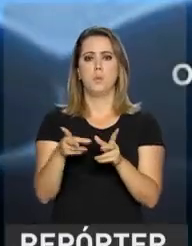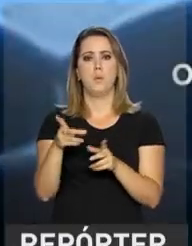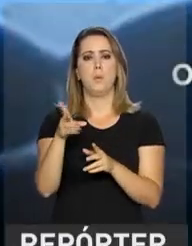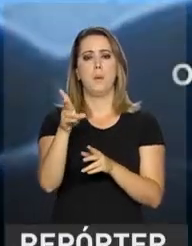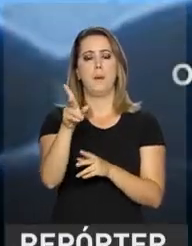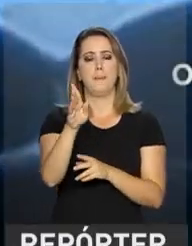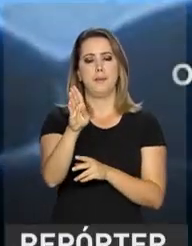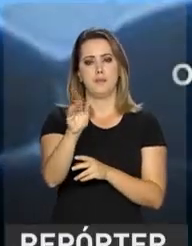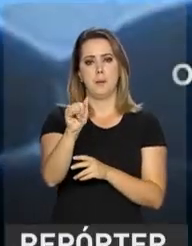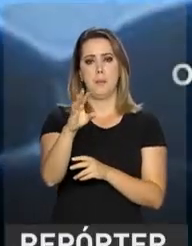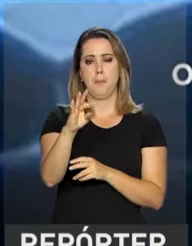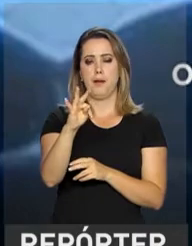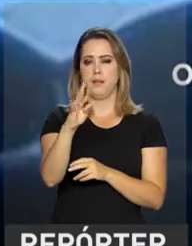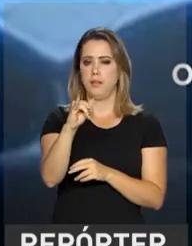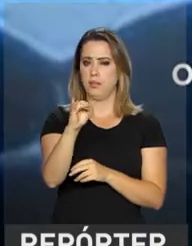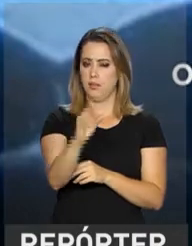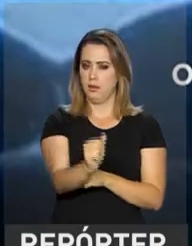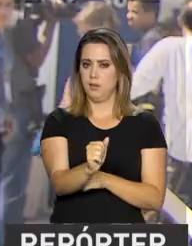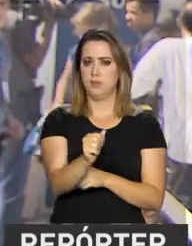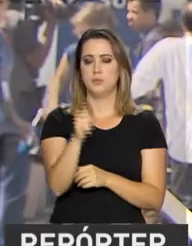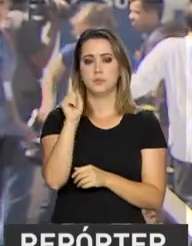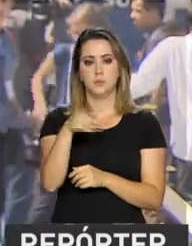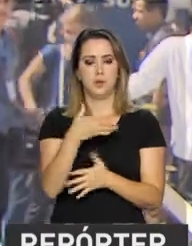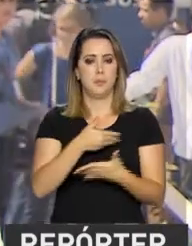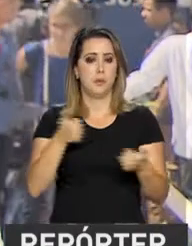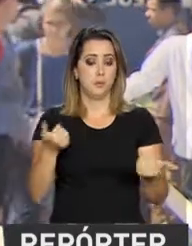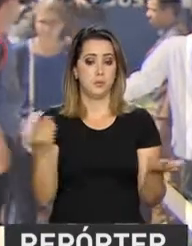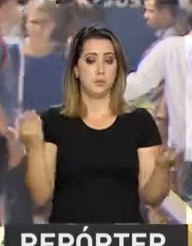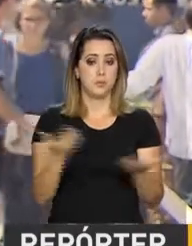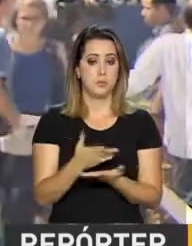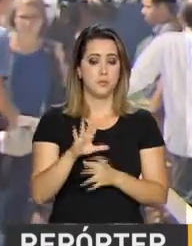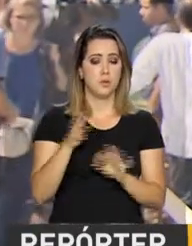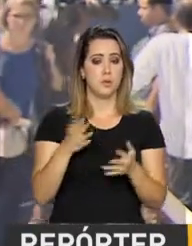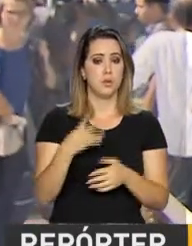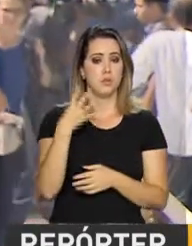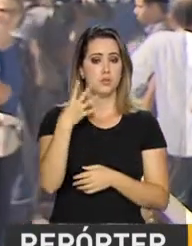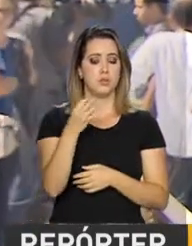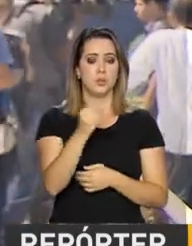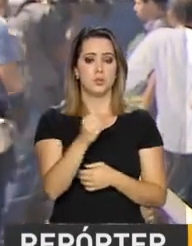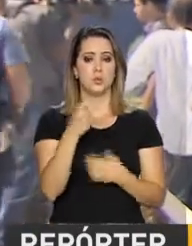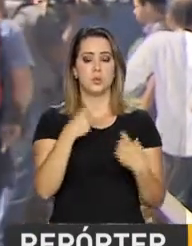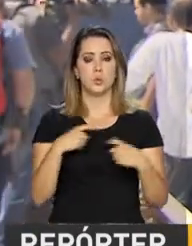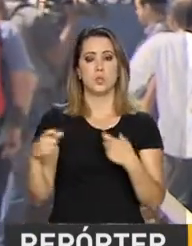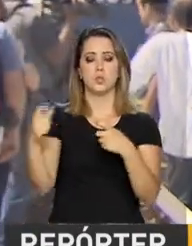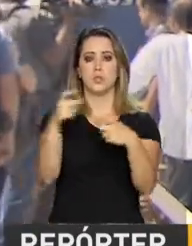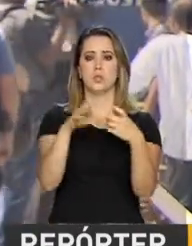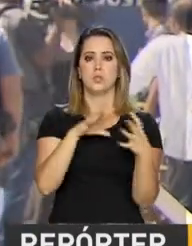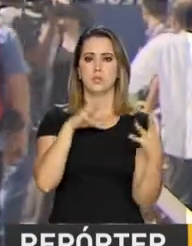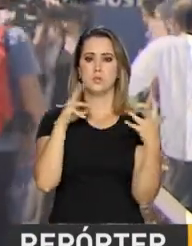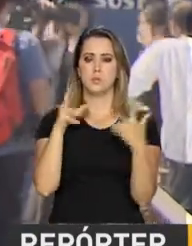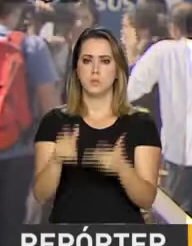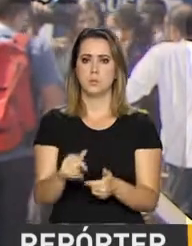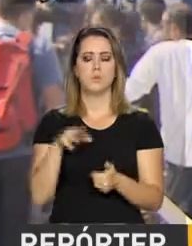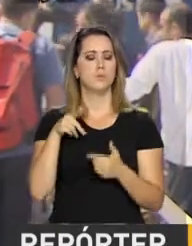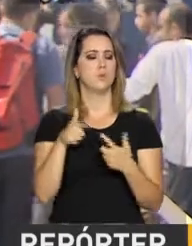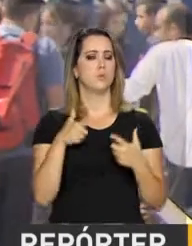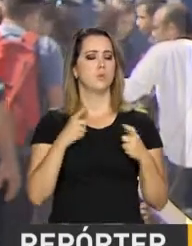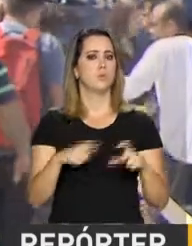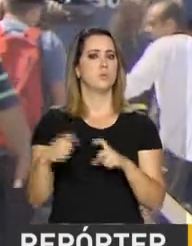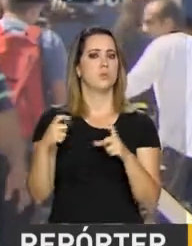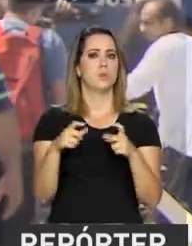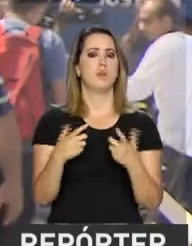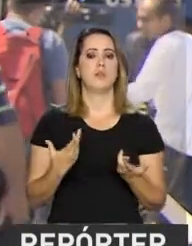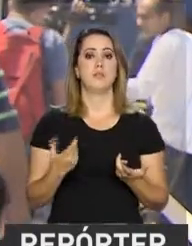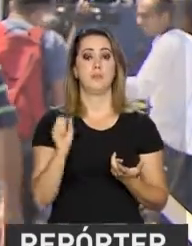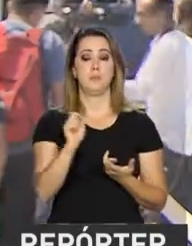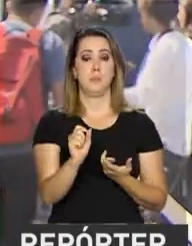a técnica natural e sustentável. A Wolbachia está hoje em cerca de 40 localidades do mundo. Em todas elas, não são 40 países,